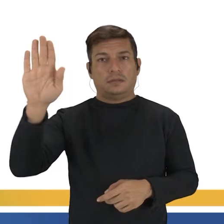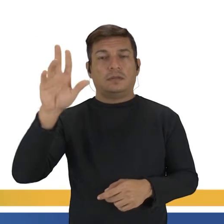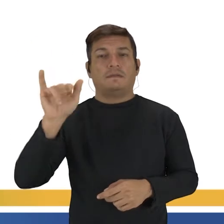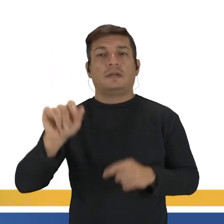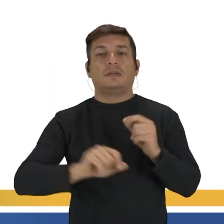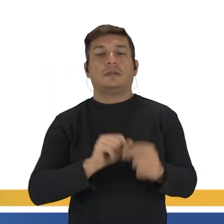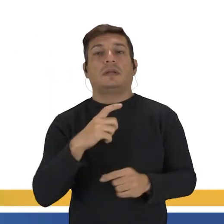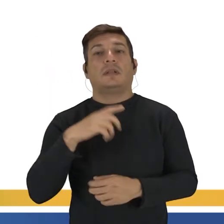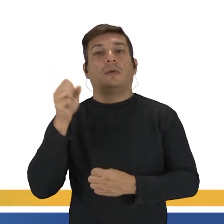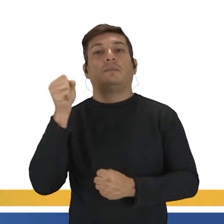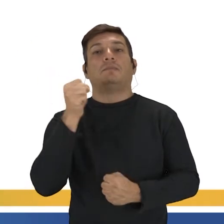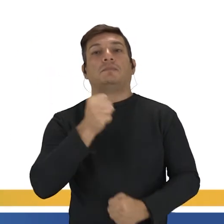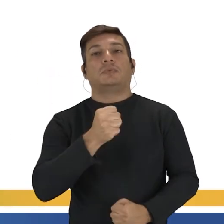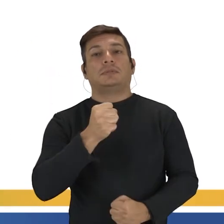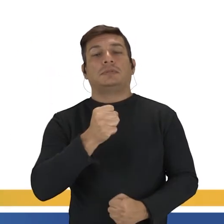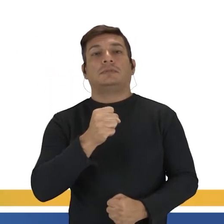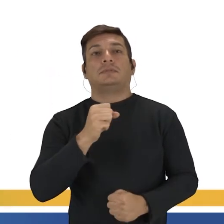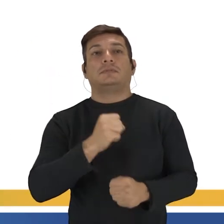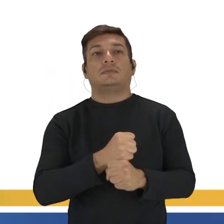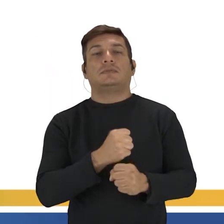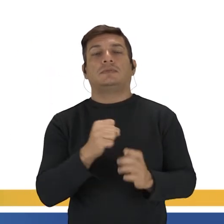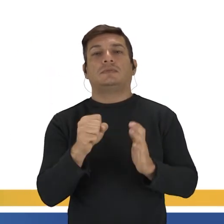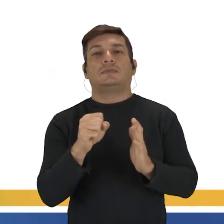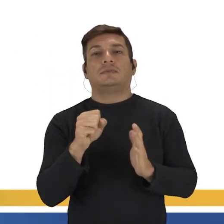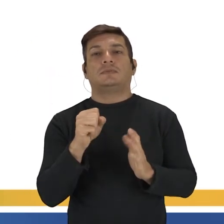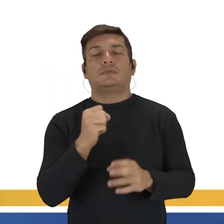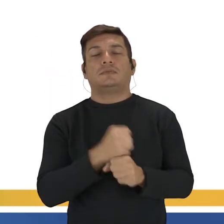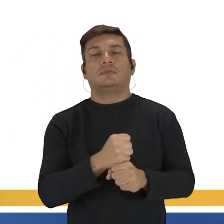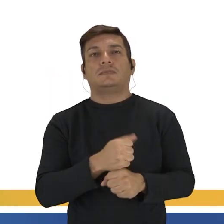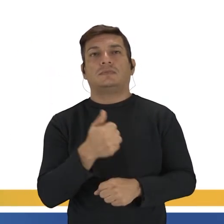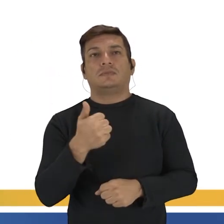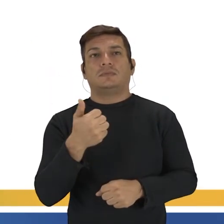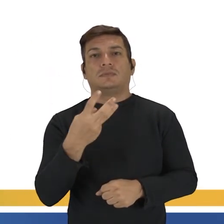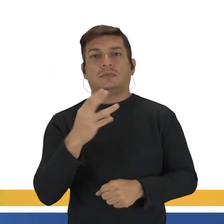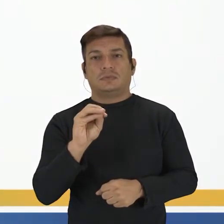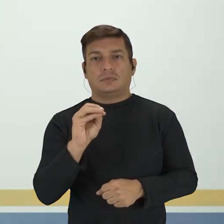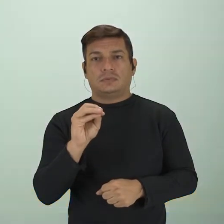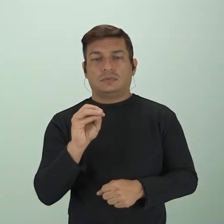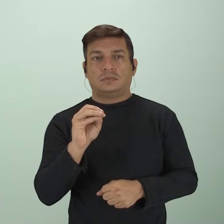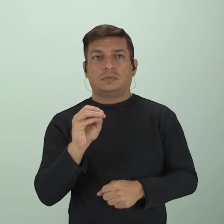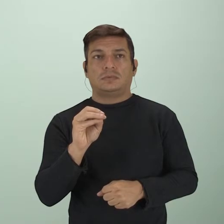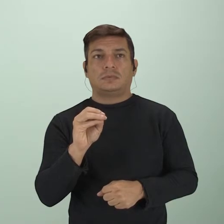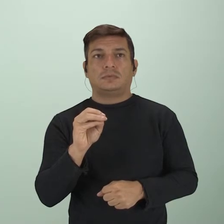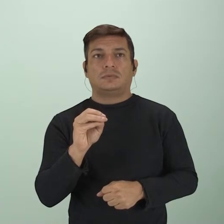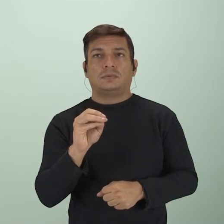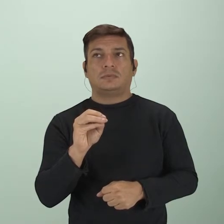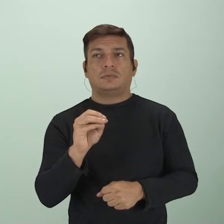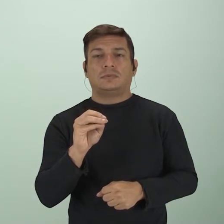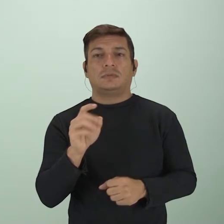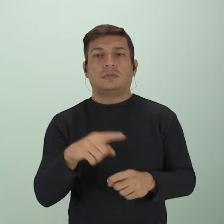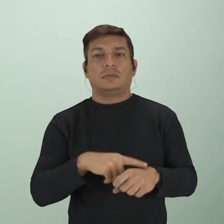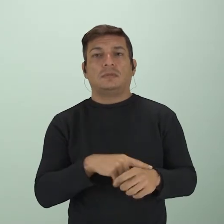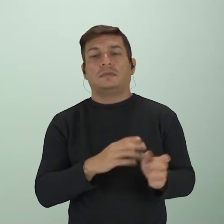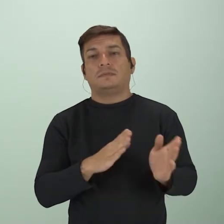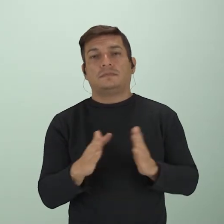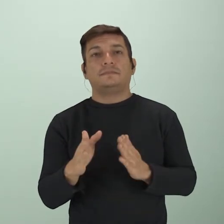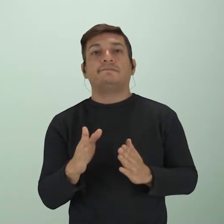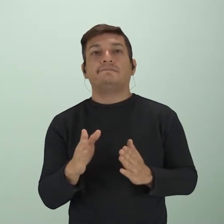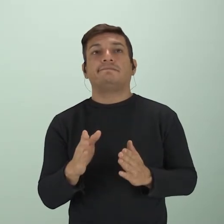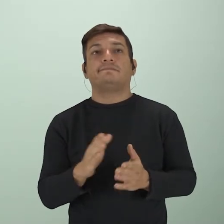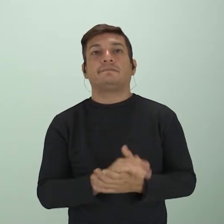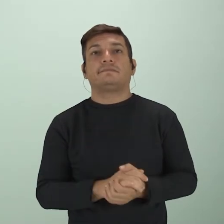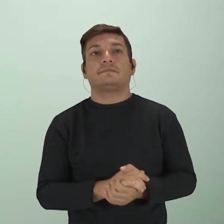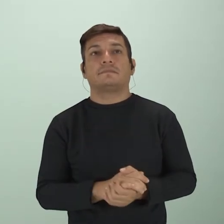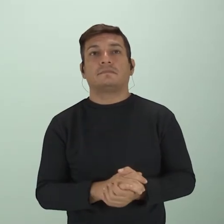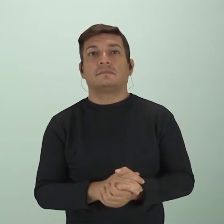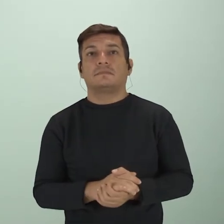vai chegar ao poder, né, já na década de 30. Tá? Então, só nesse momento aí.